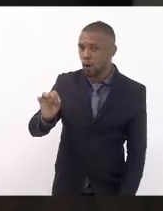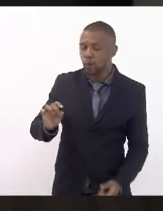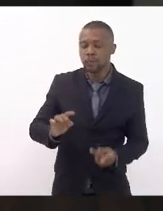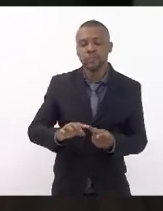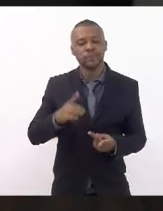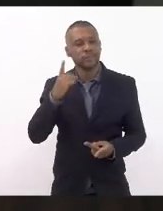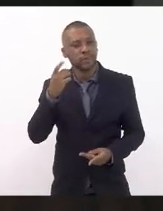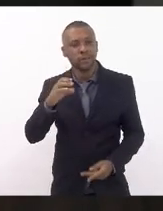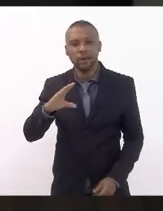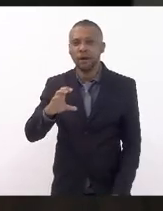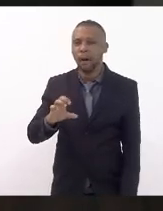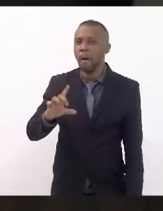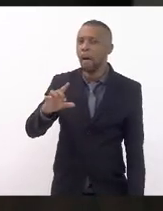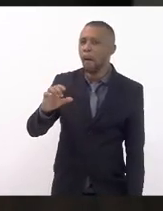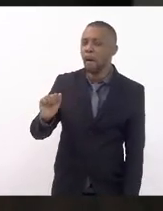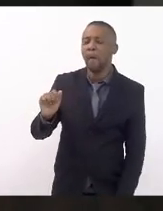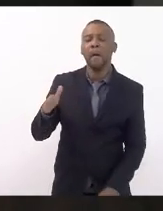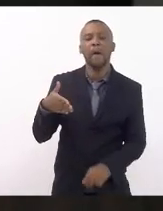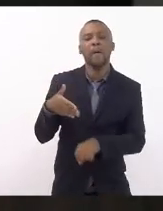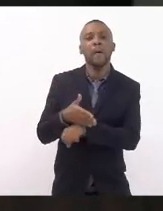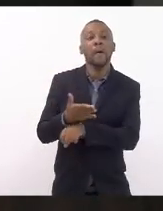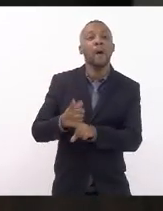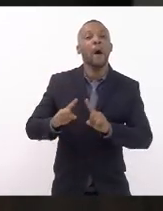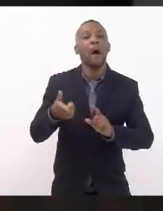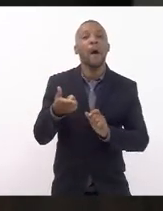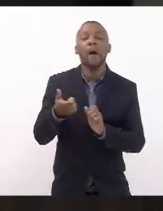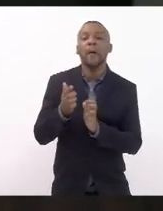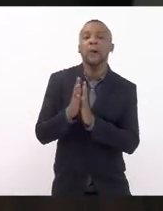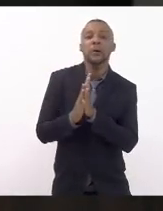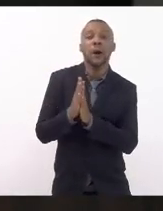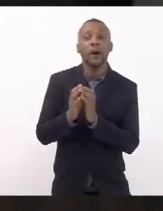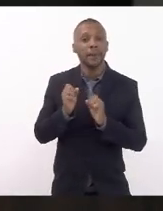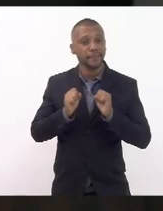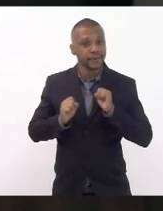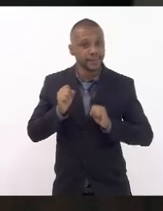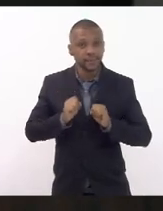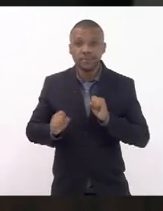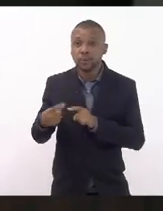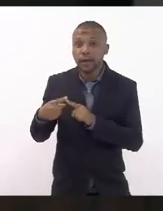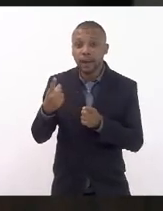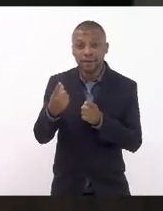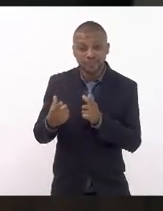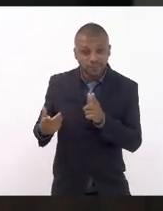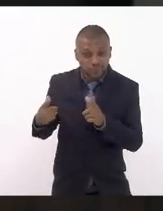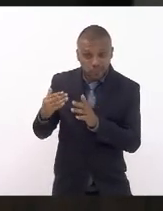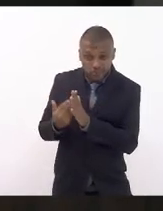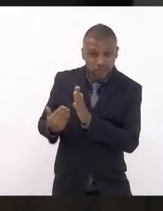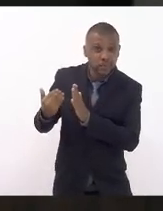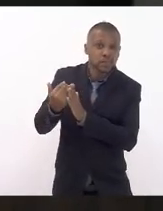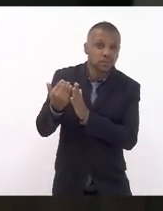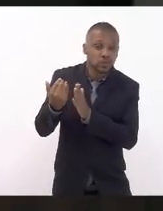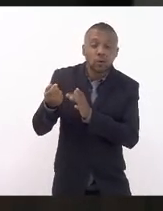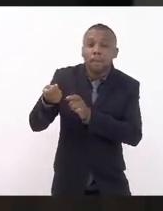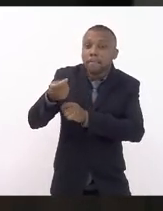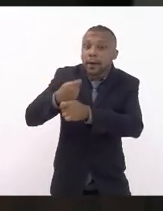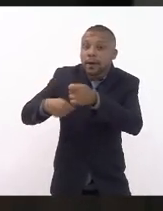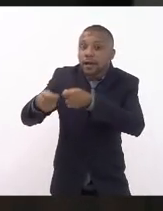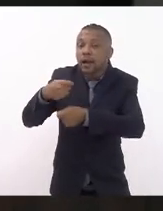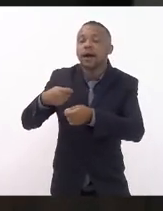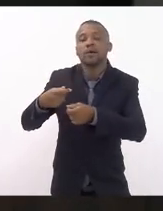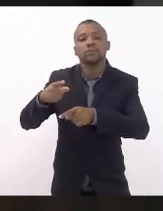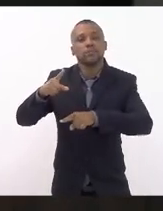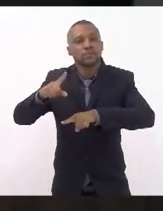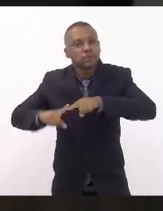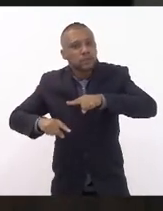é uma expectativa, porque além do mercado, além da matéria-prima, além da